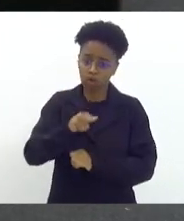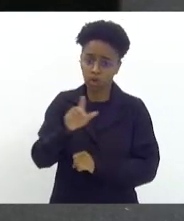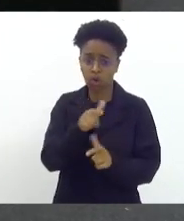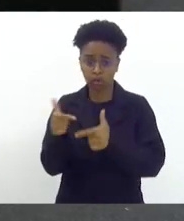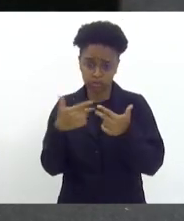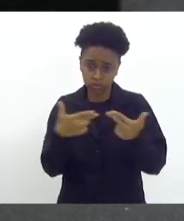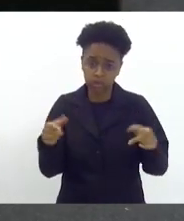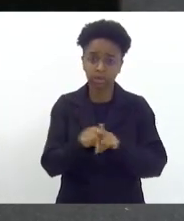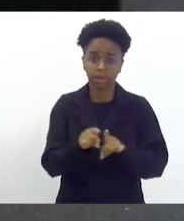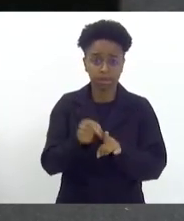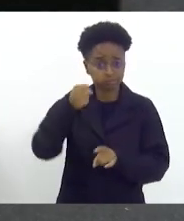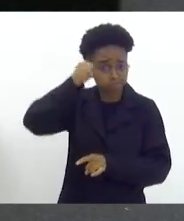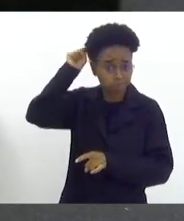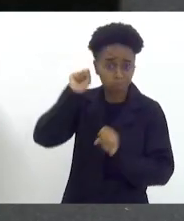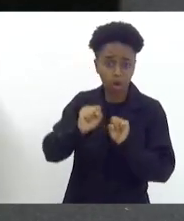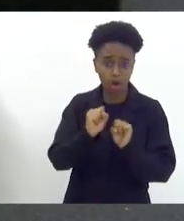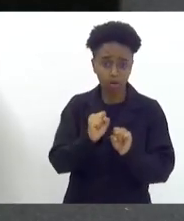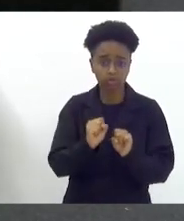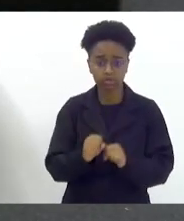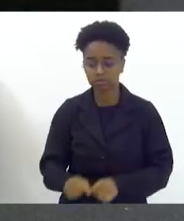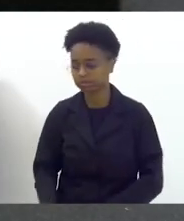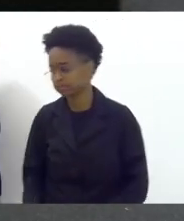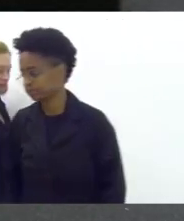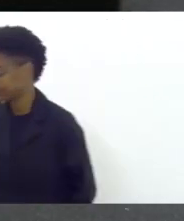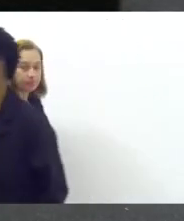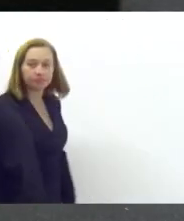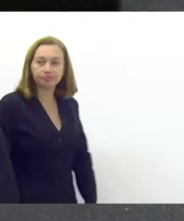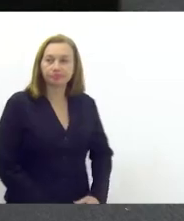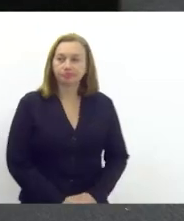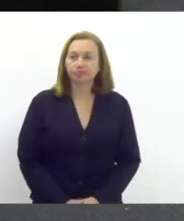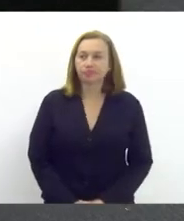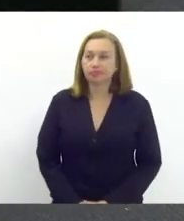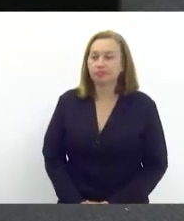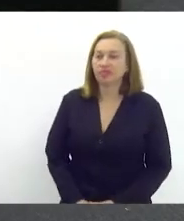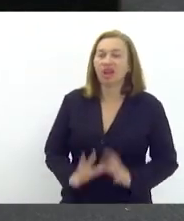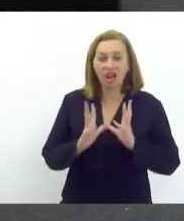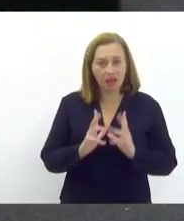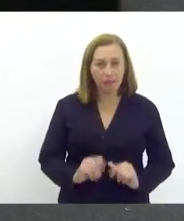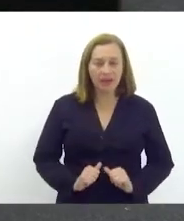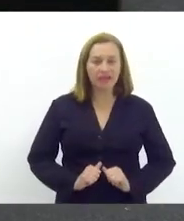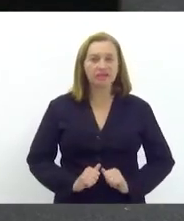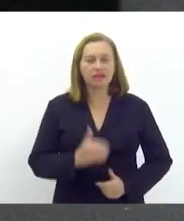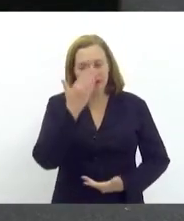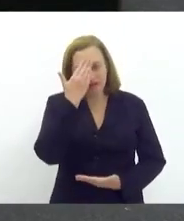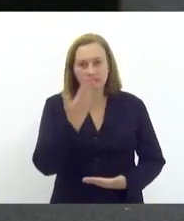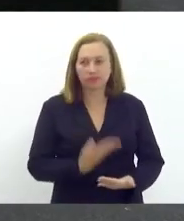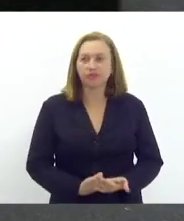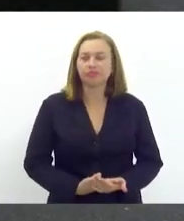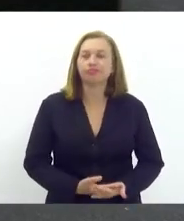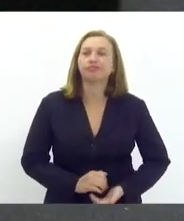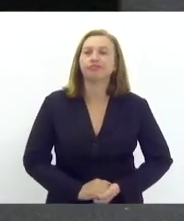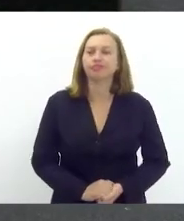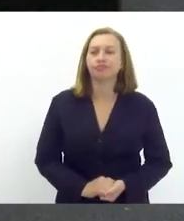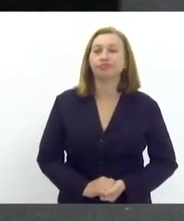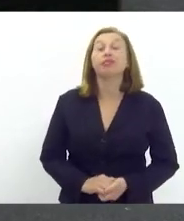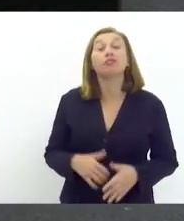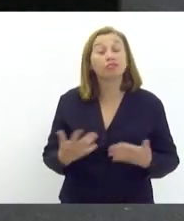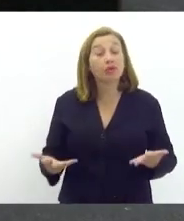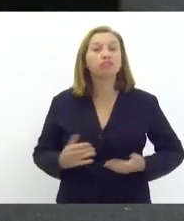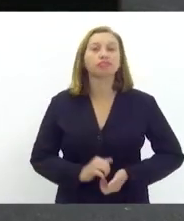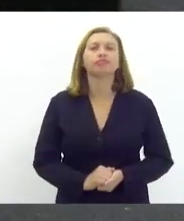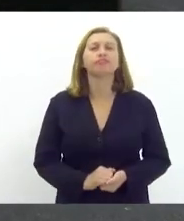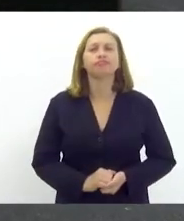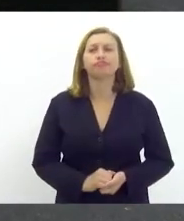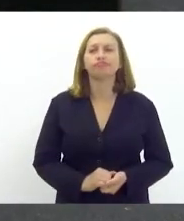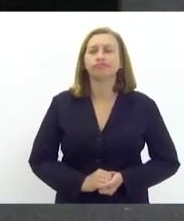vai no barbeiro porque a dignidade é higiene é confiança então a gente